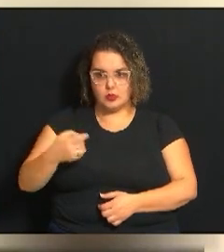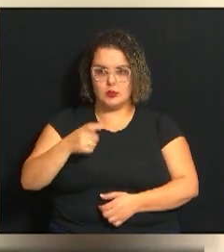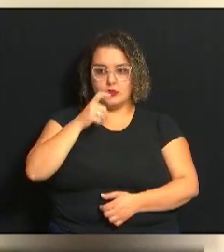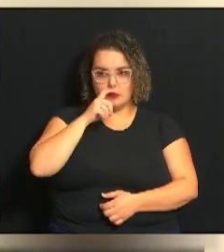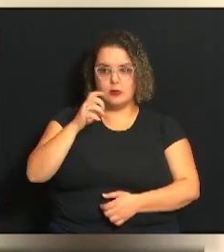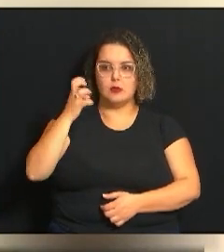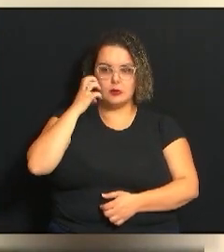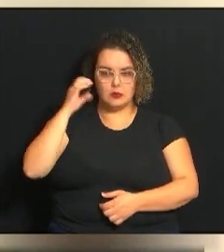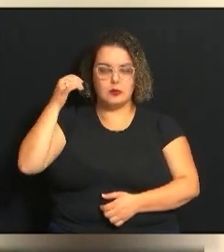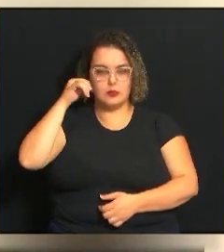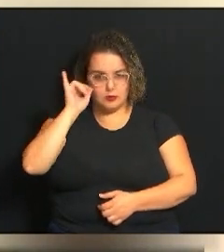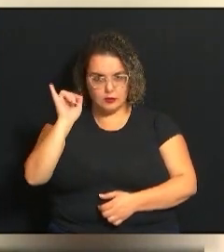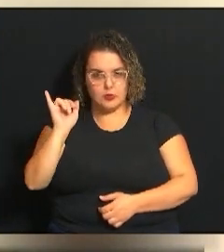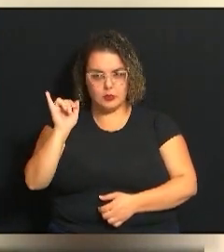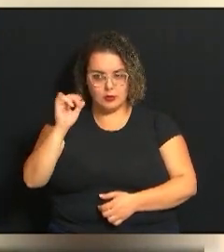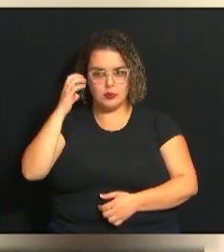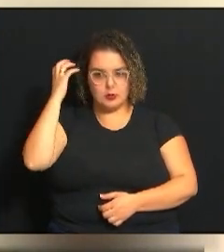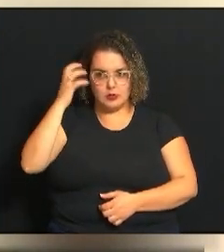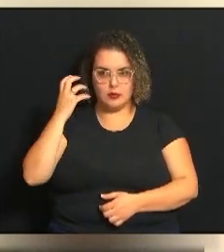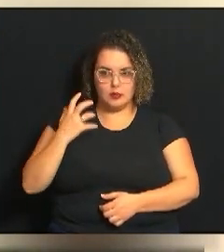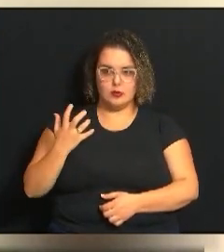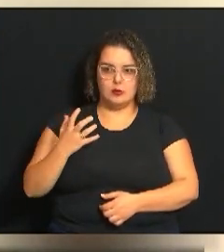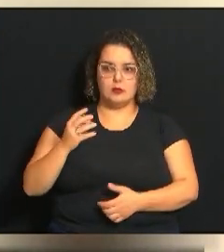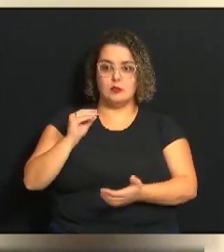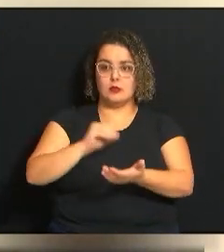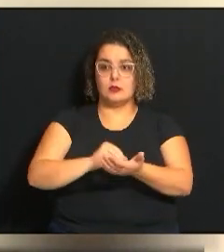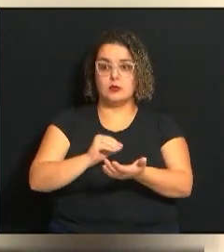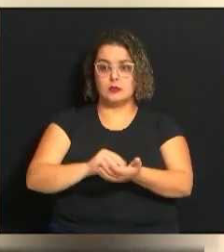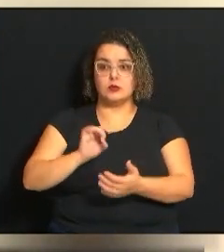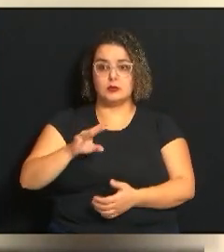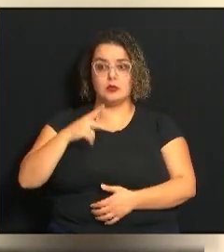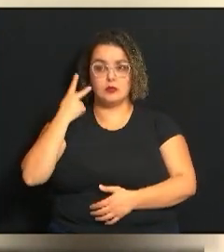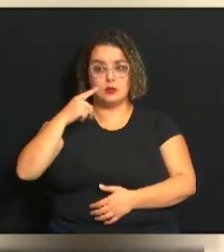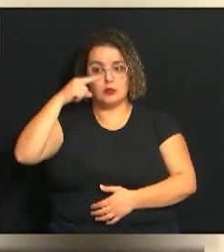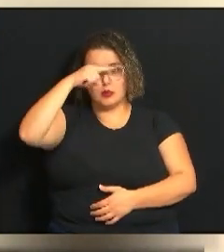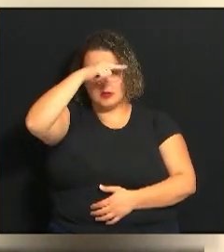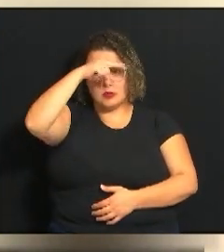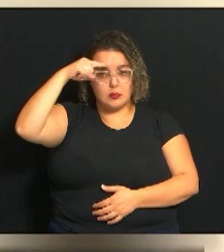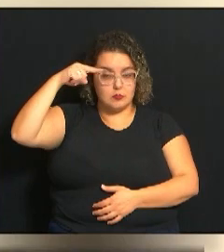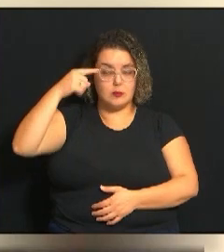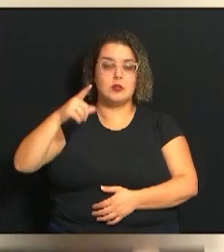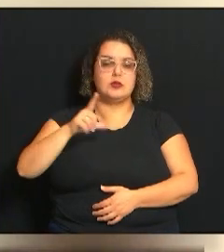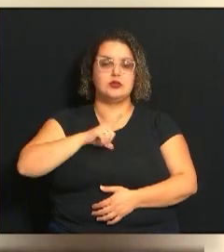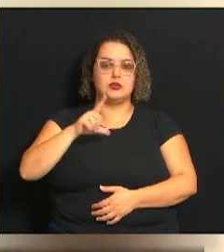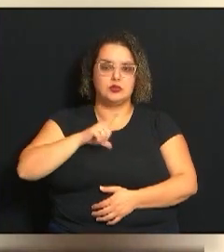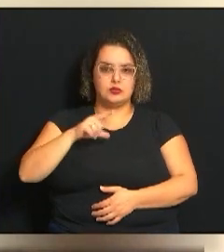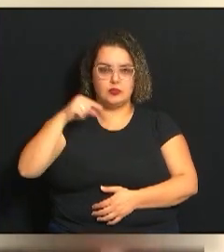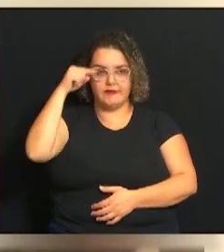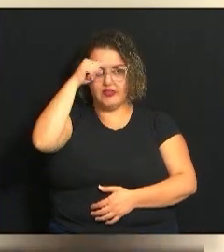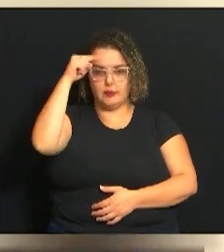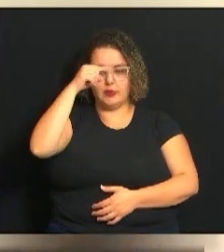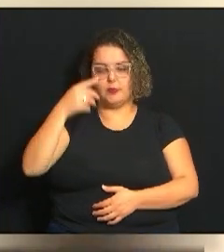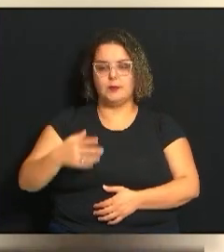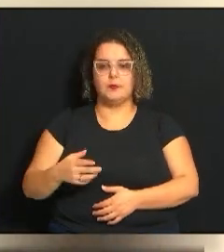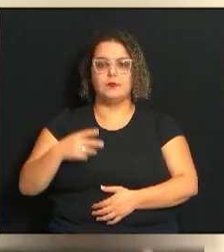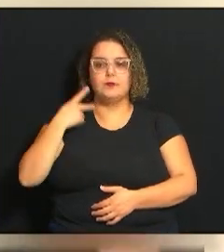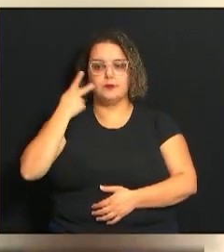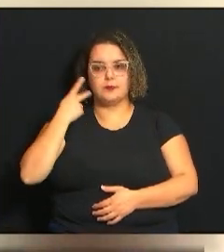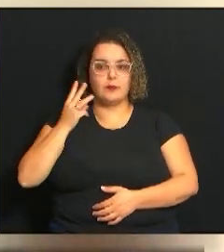Paulo Búfalo e a Guida. E faltou apenas o vereador Felipe, mas também tivemos a participação aqui do vereador